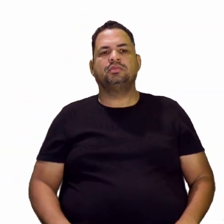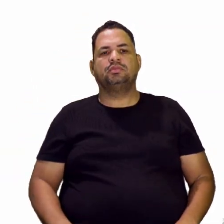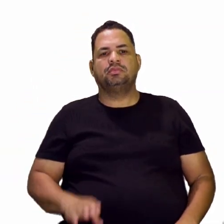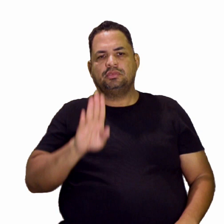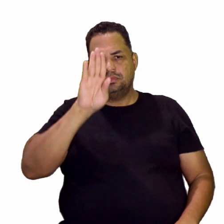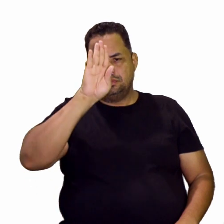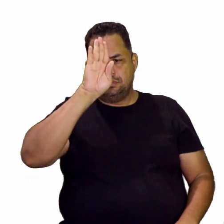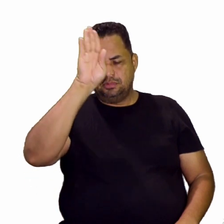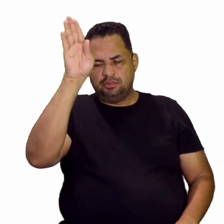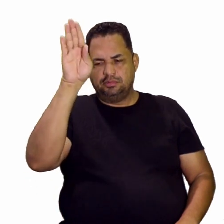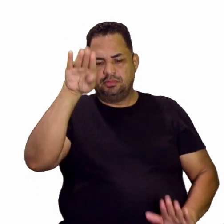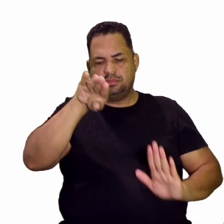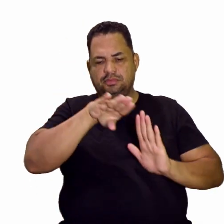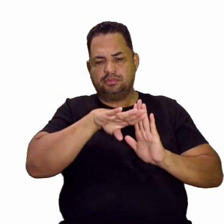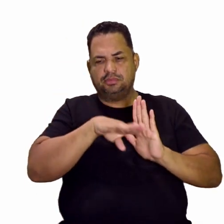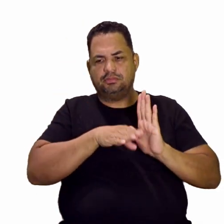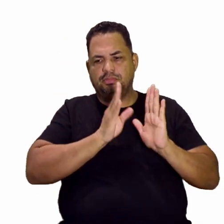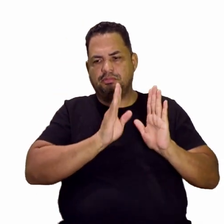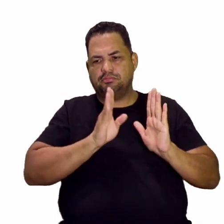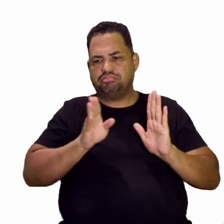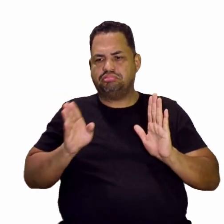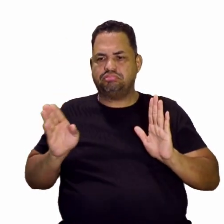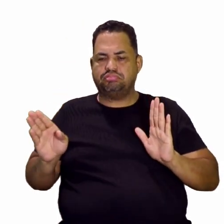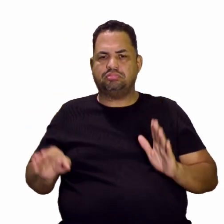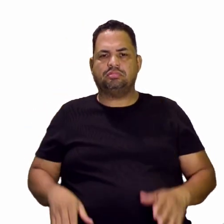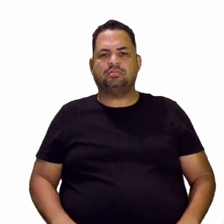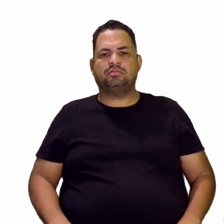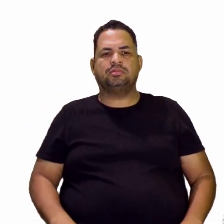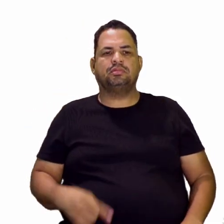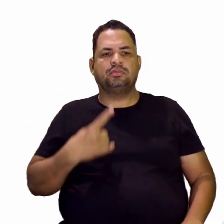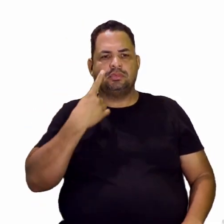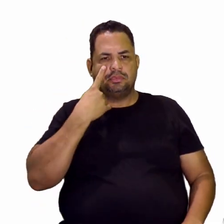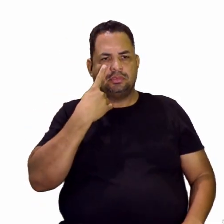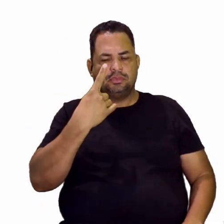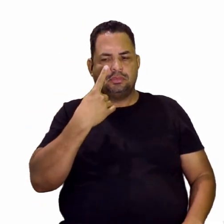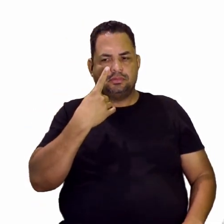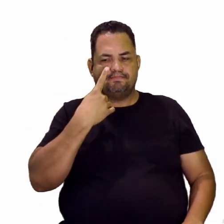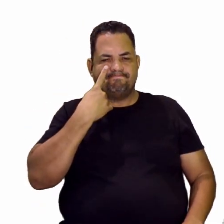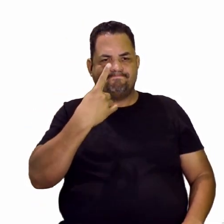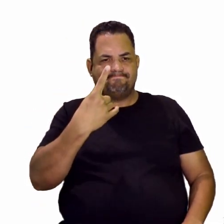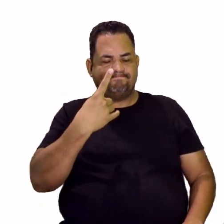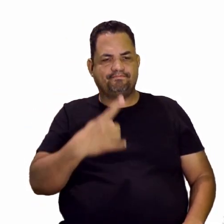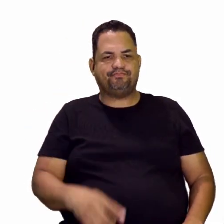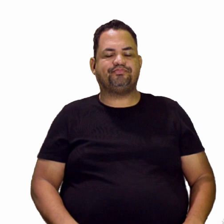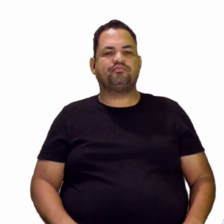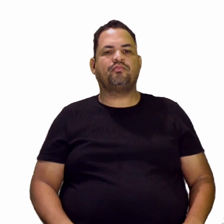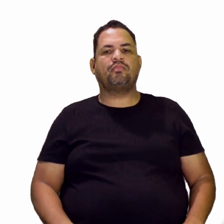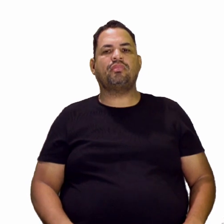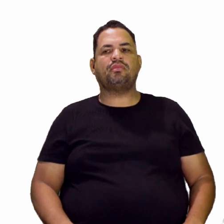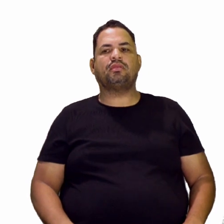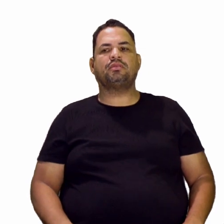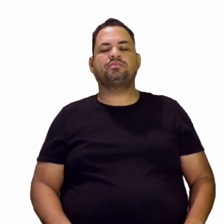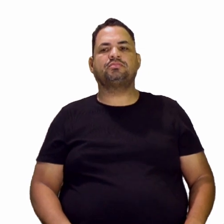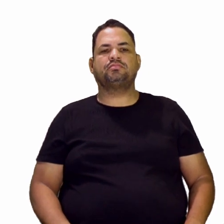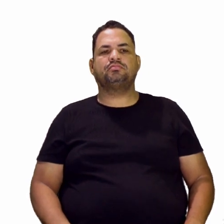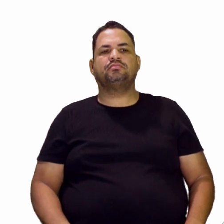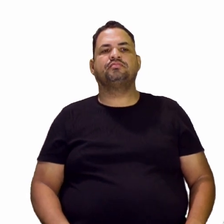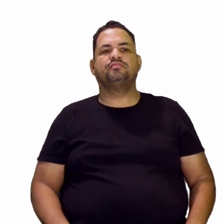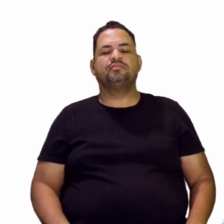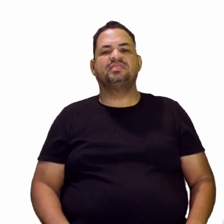principais etapas do método científico. Observação, né? Quando